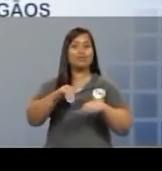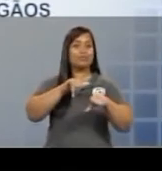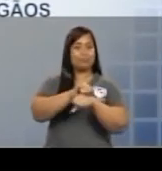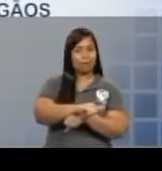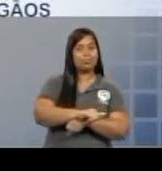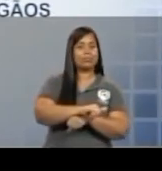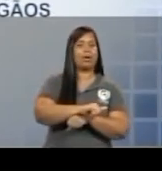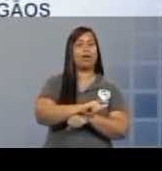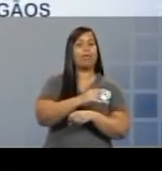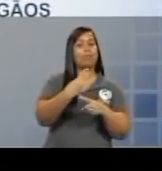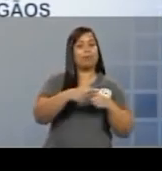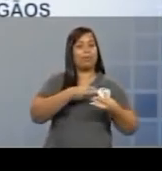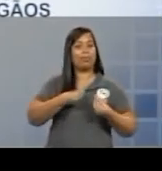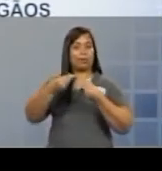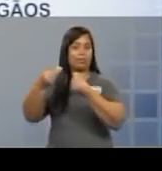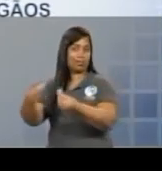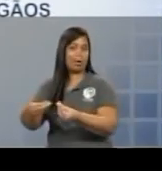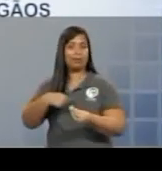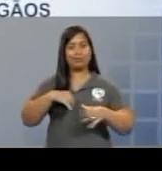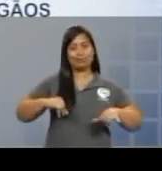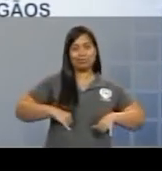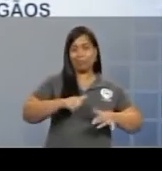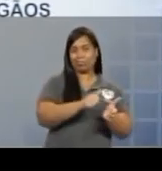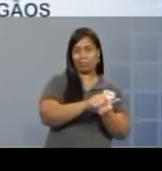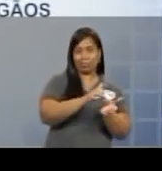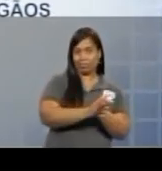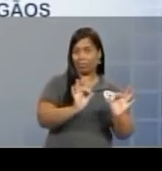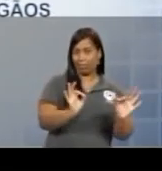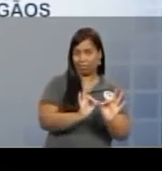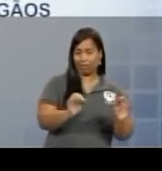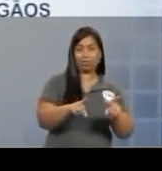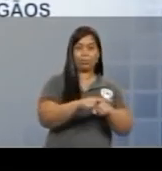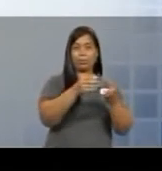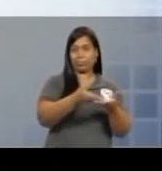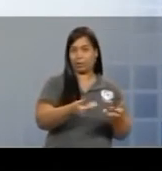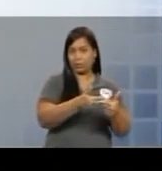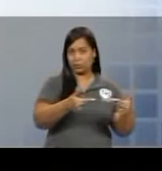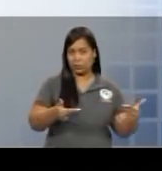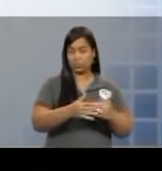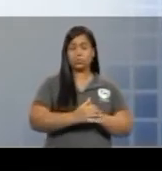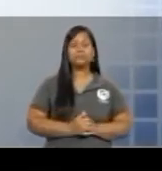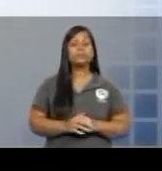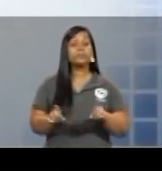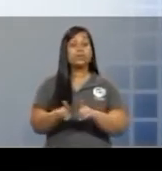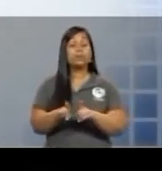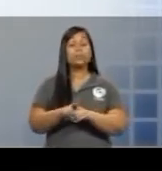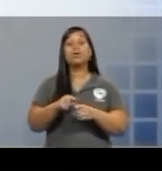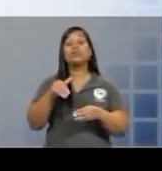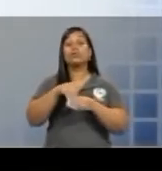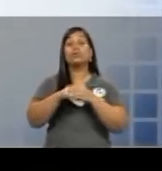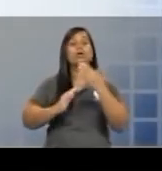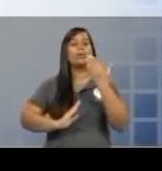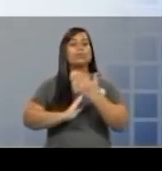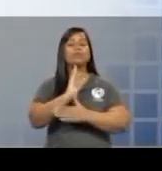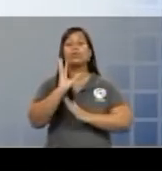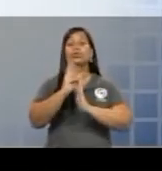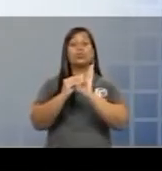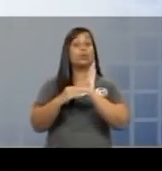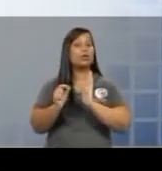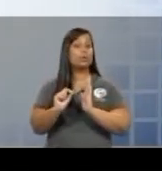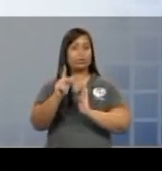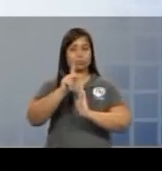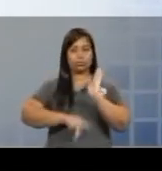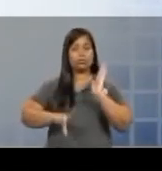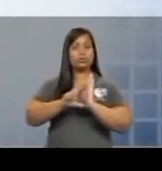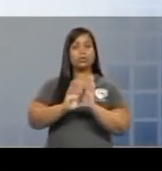para doação sem ser penalizado e sem correr o risco de perder benefícios. Também foi votado e aprovado no mérito o